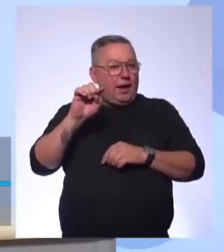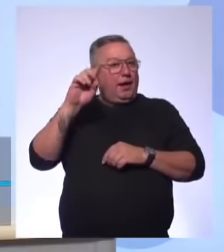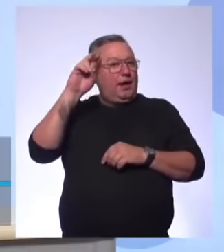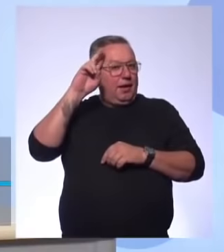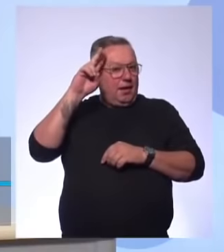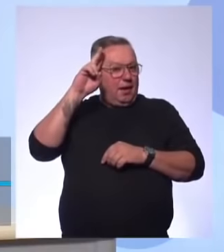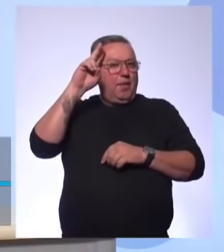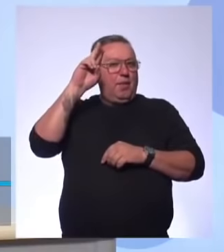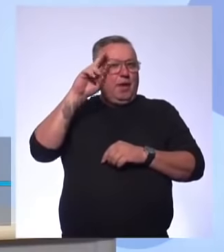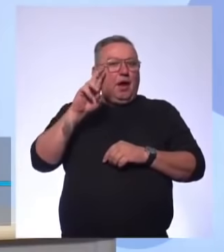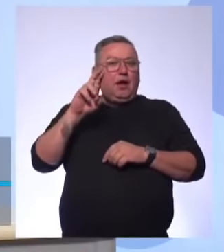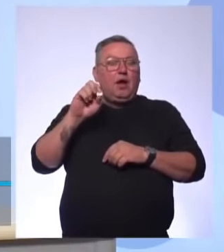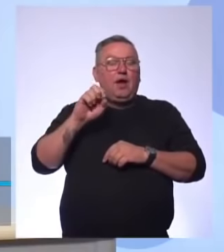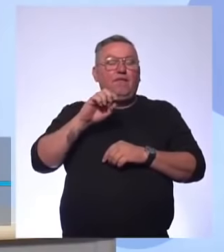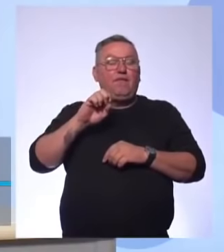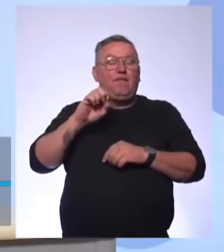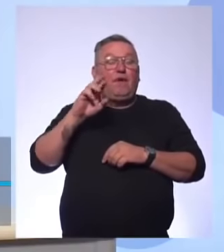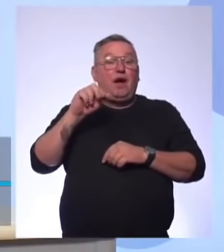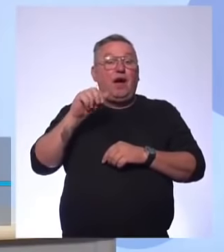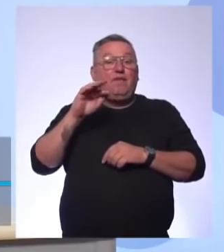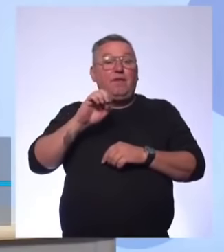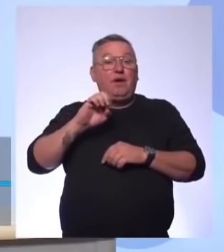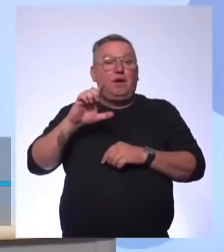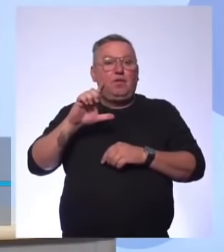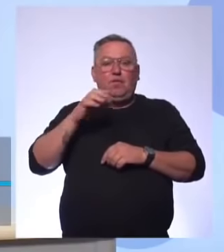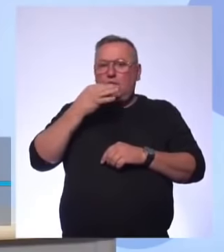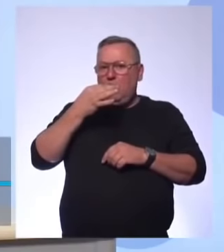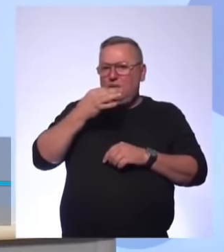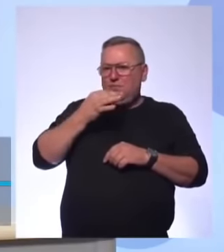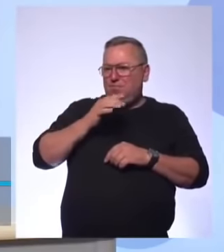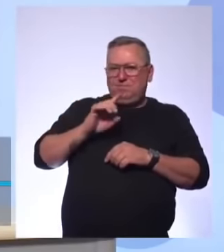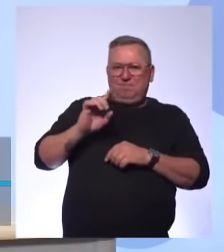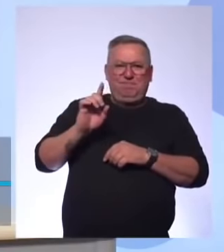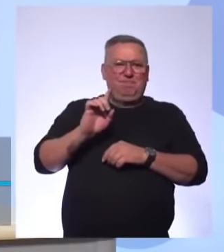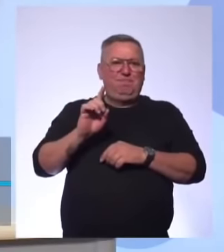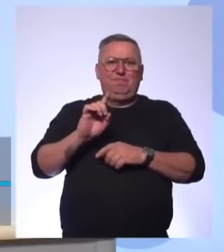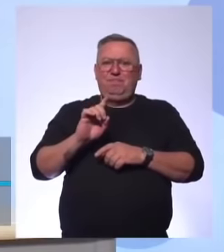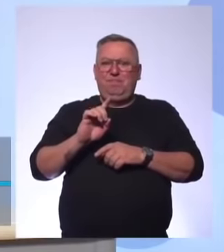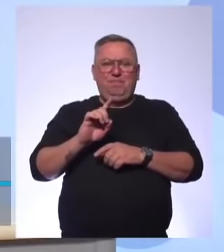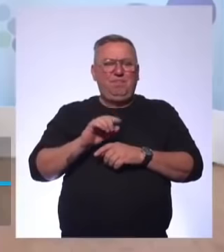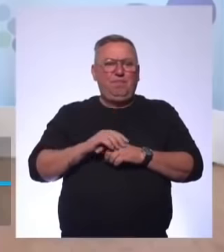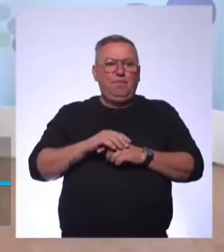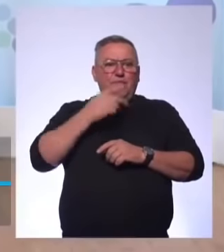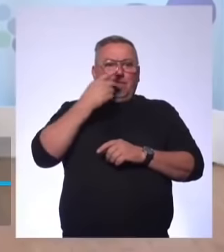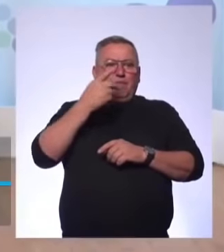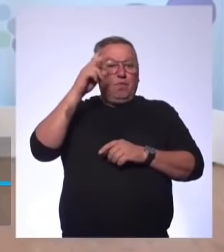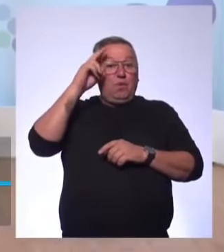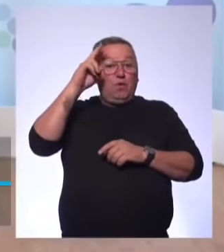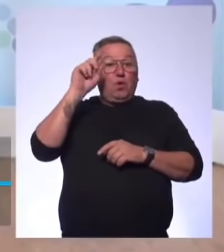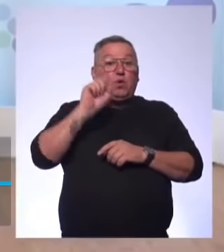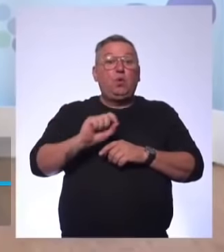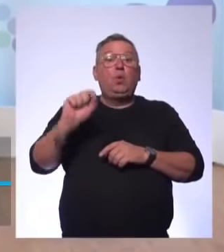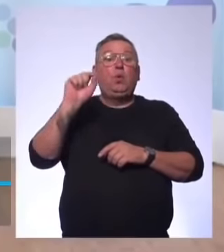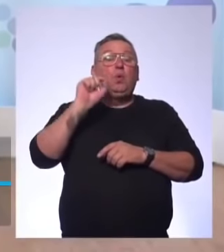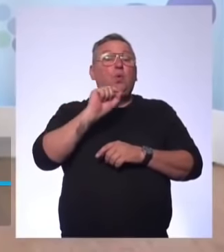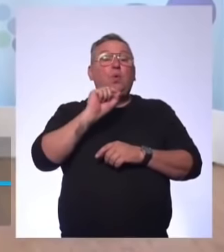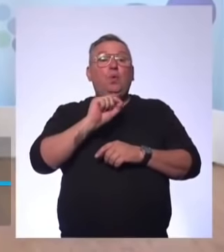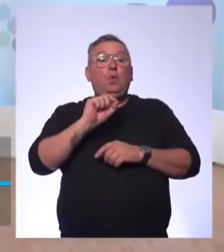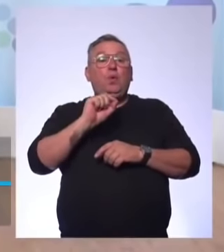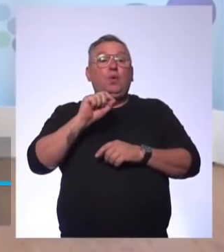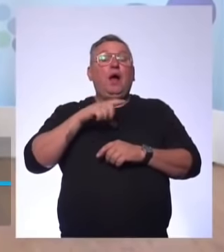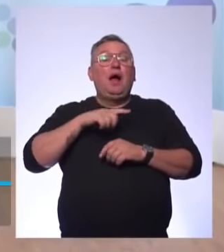E o Rafael Brito falando, eu acho que não. Eu acho que não. Mas que eles não falaram foi. que era uma história do quê? Todos falaram que era de